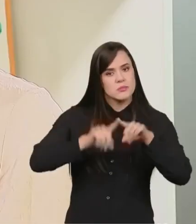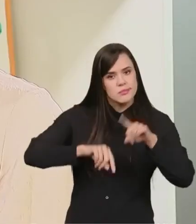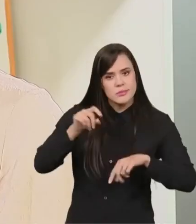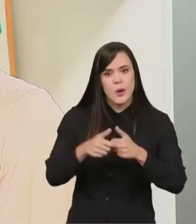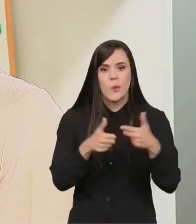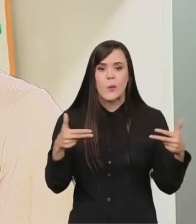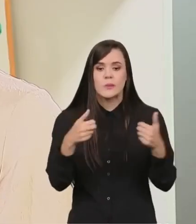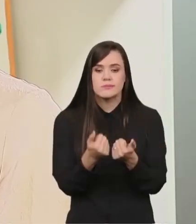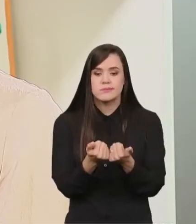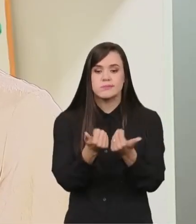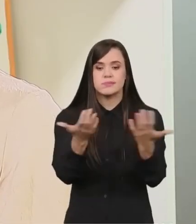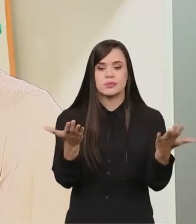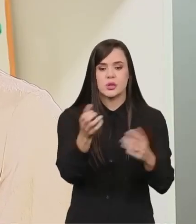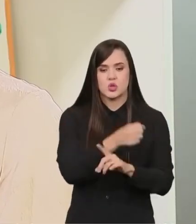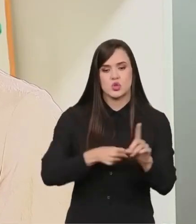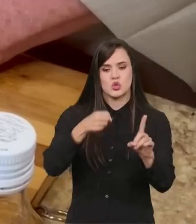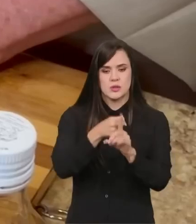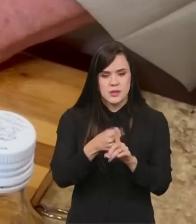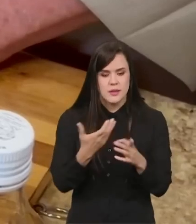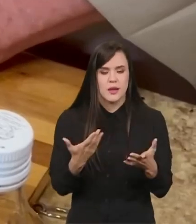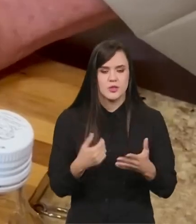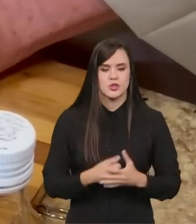à disposição da sociedade é um desafio.